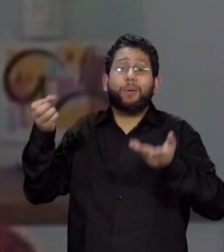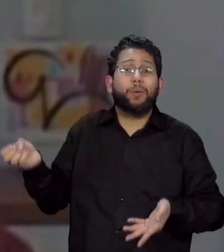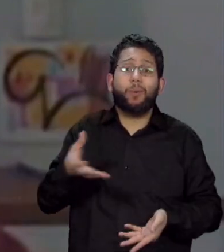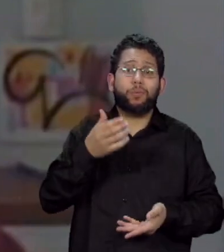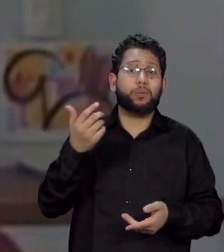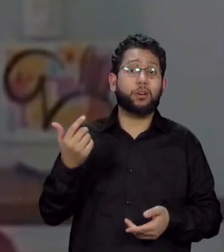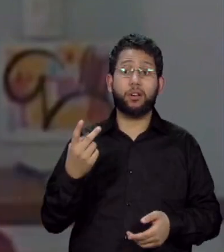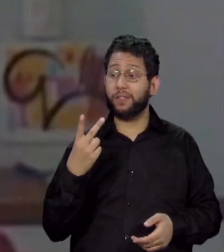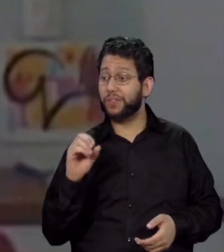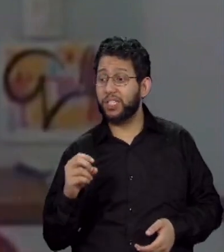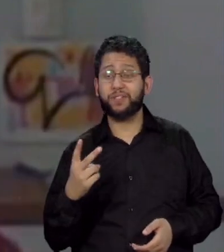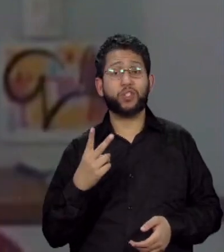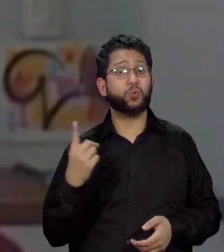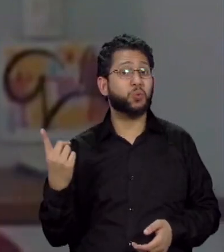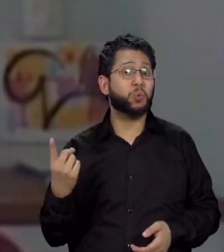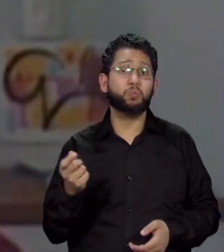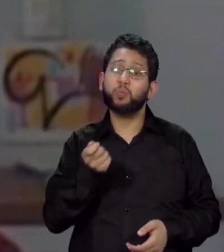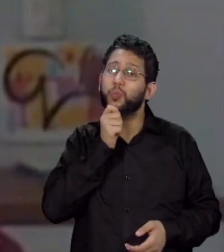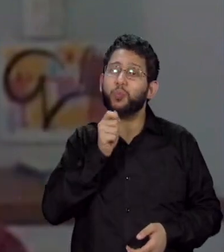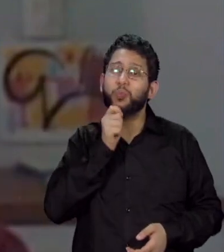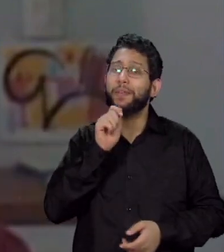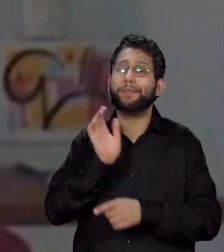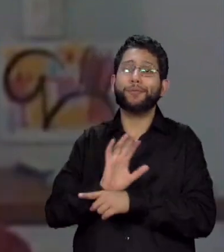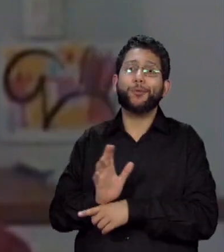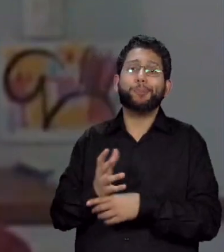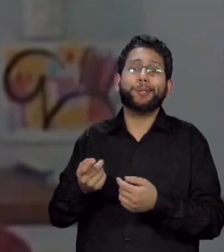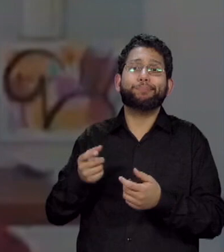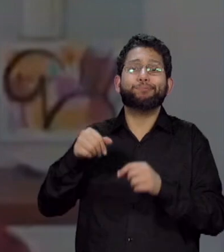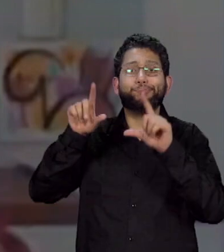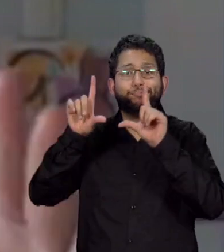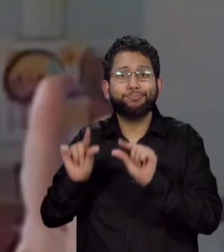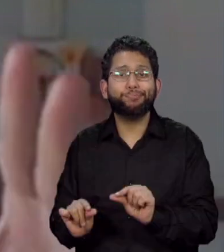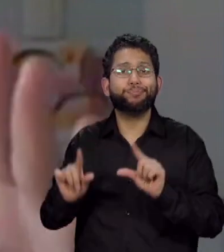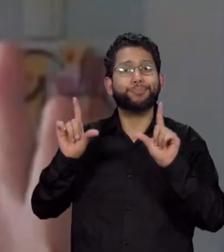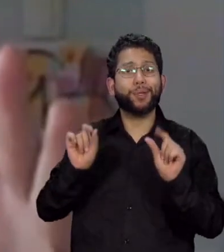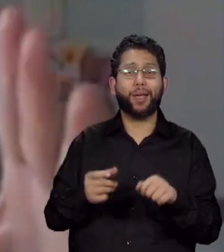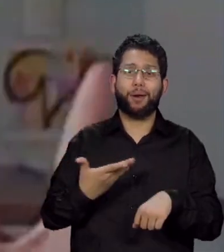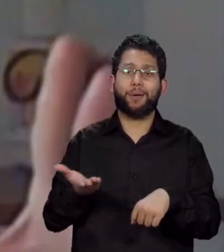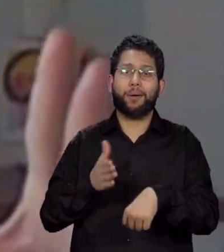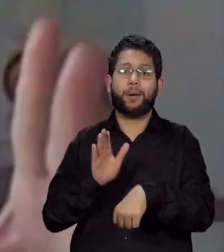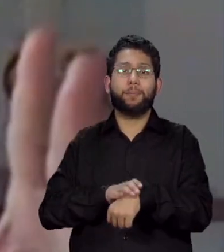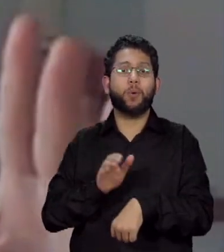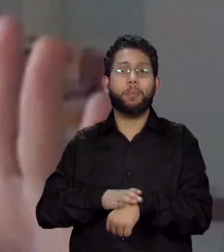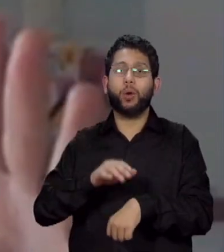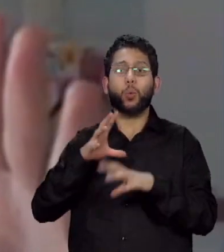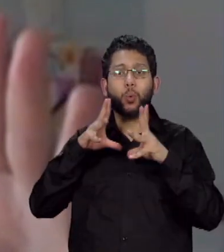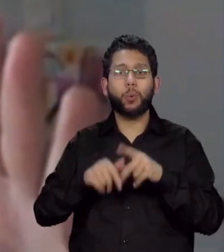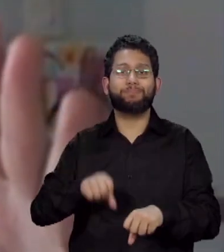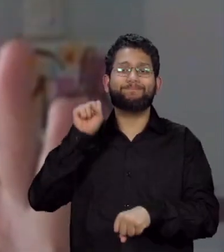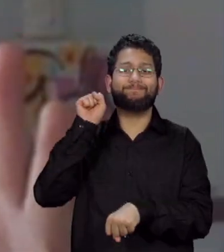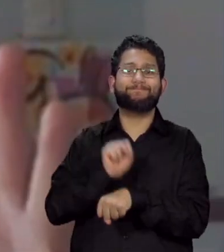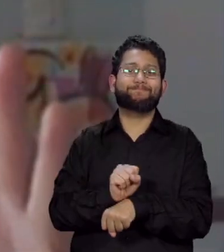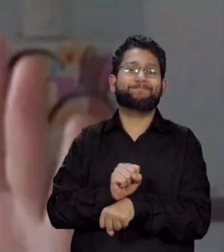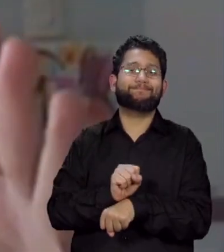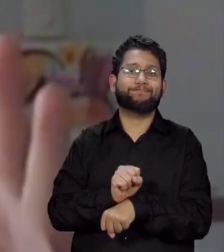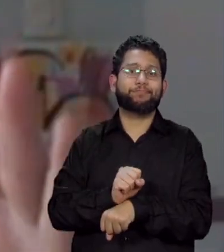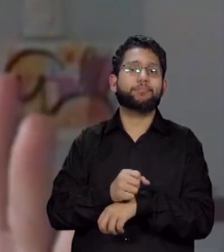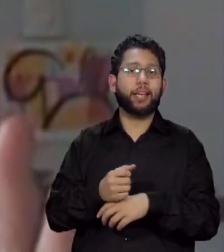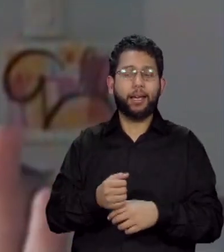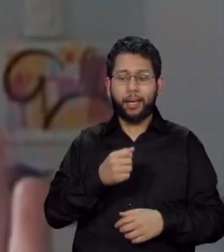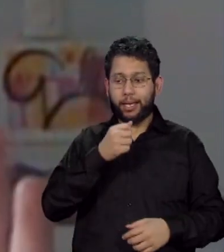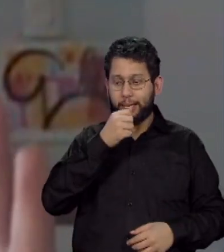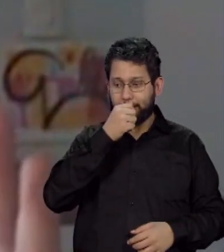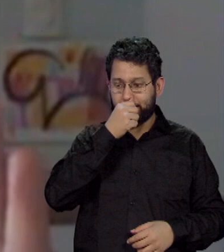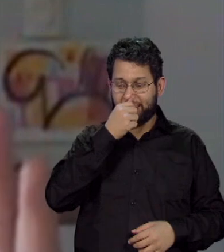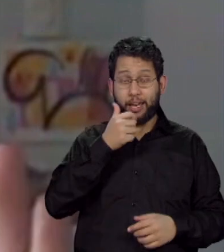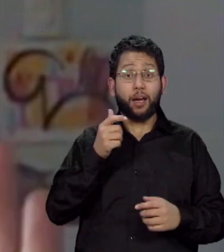ano de 2020, no ano de 2021. Então, a gente está num momento de paralisia, digamos assim, né? Onde as